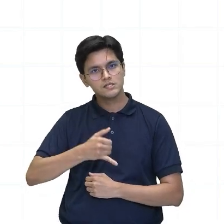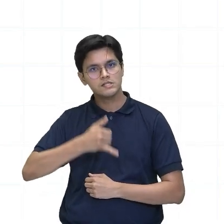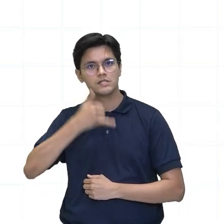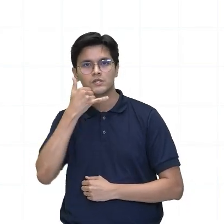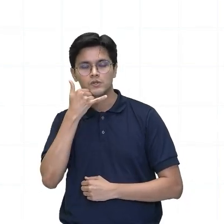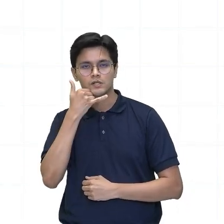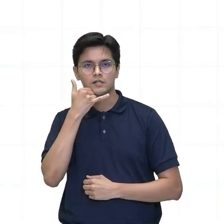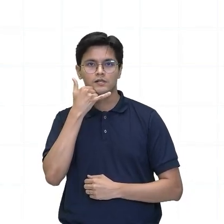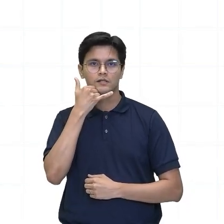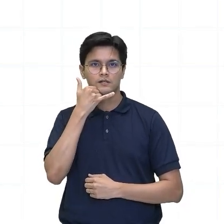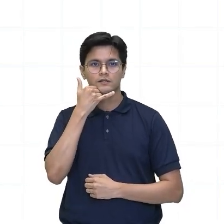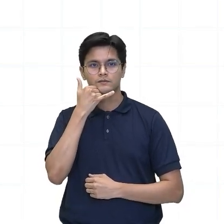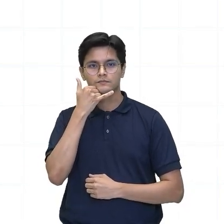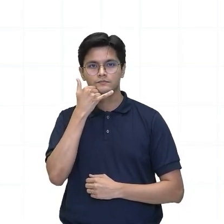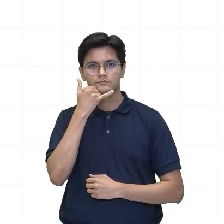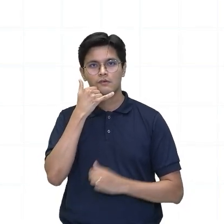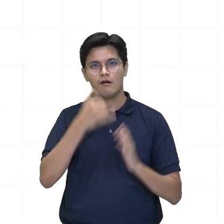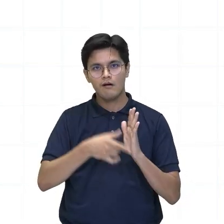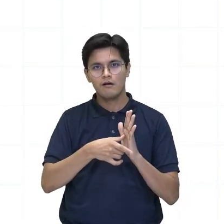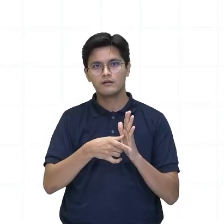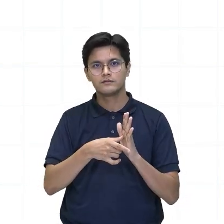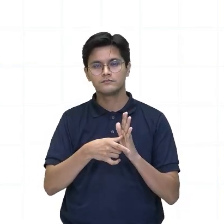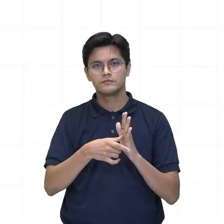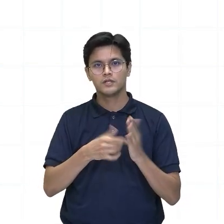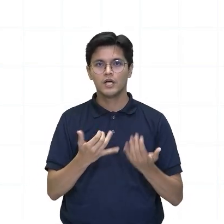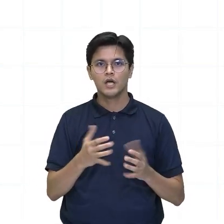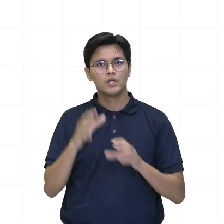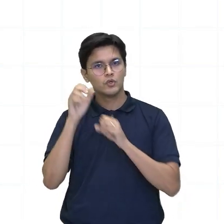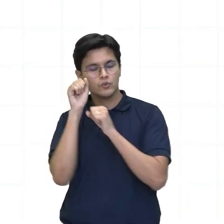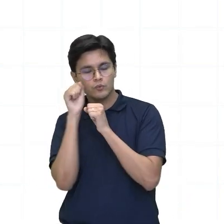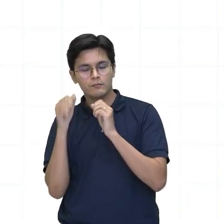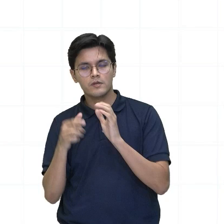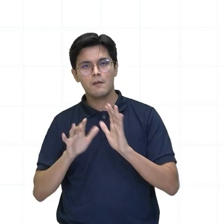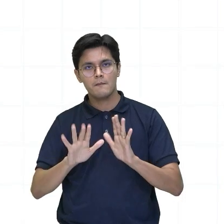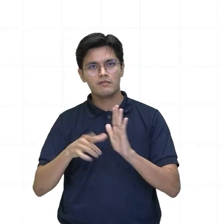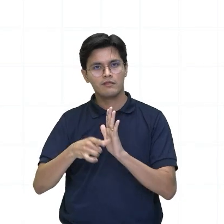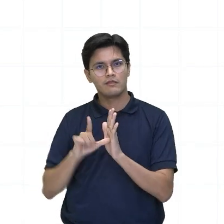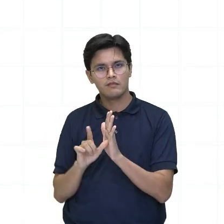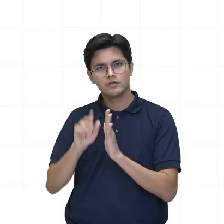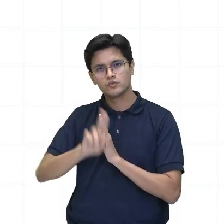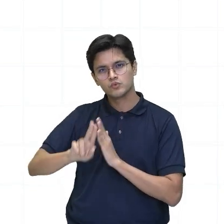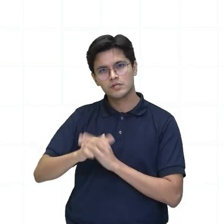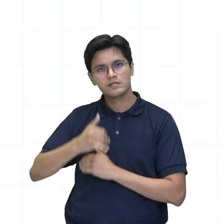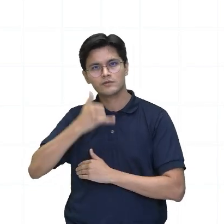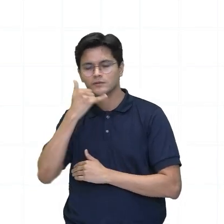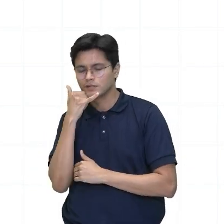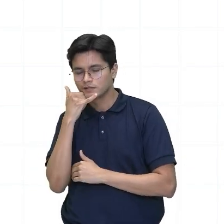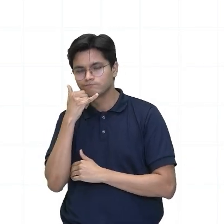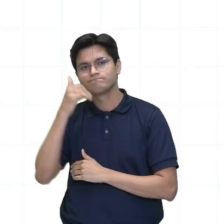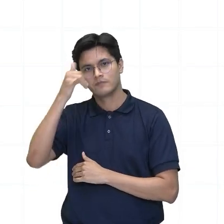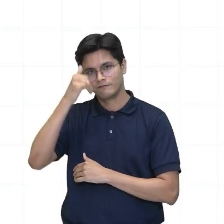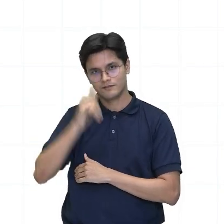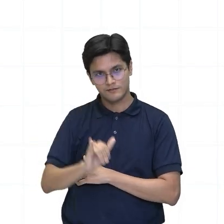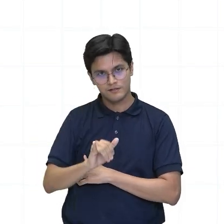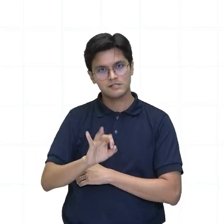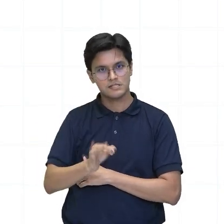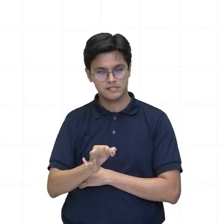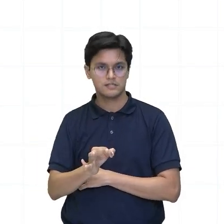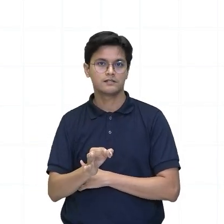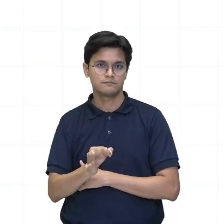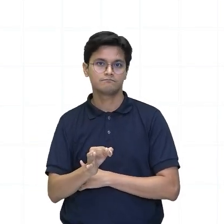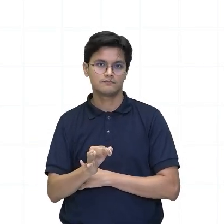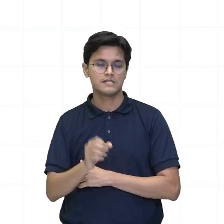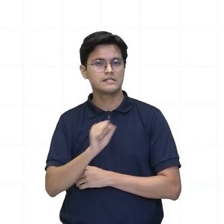celulares, né? Antes de dormir. Então, na negativa, É só, gente, acrescentar a palavra